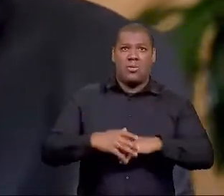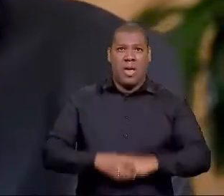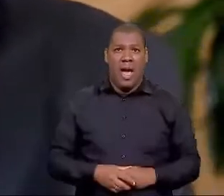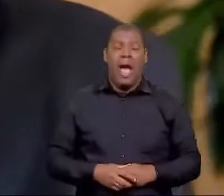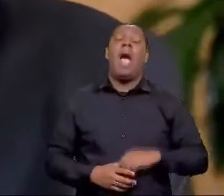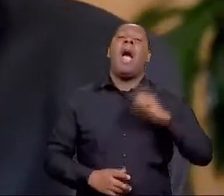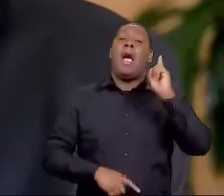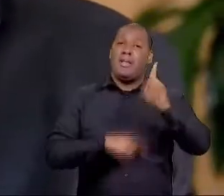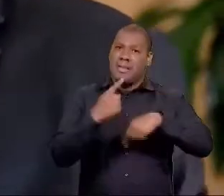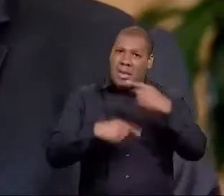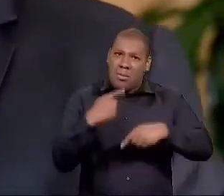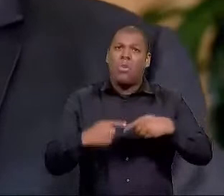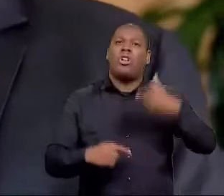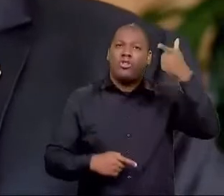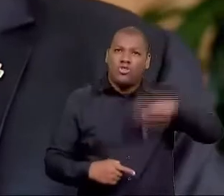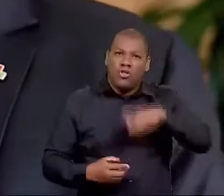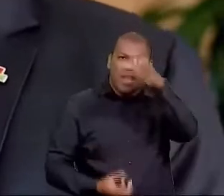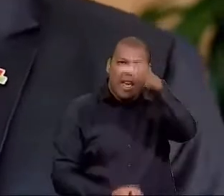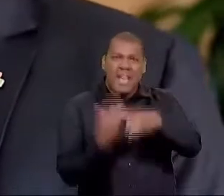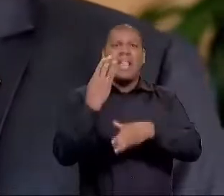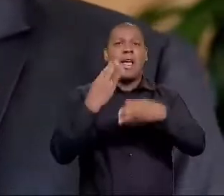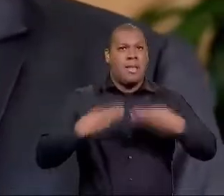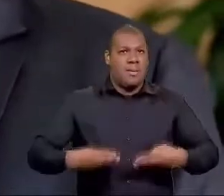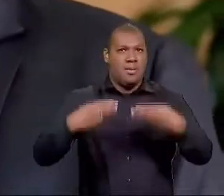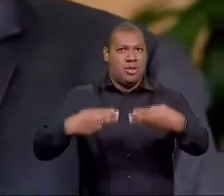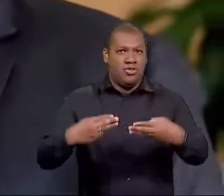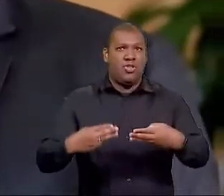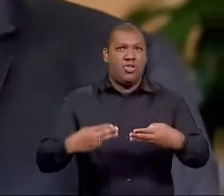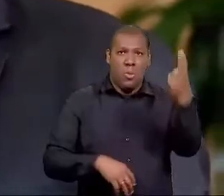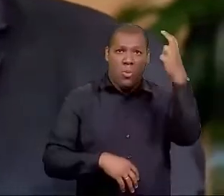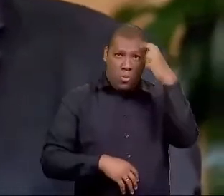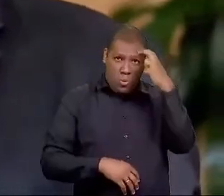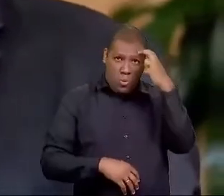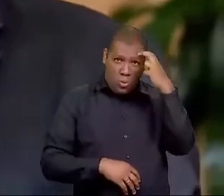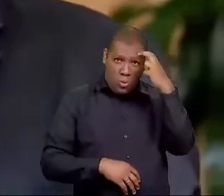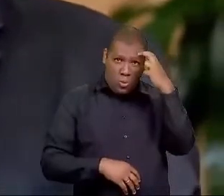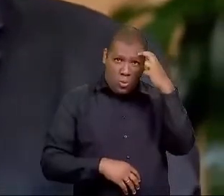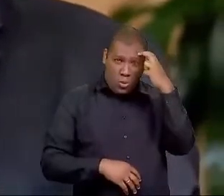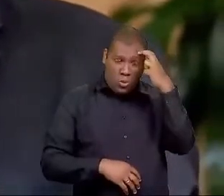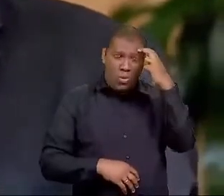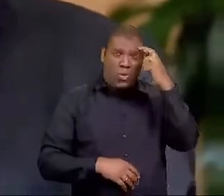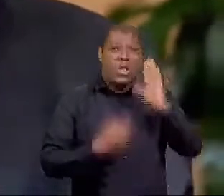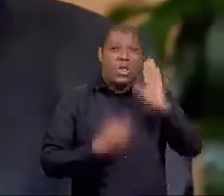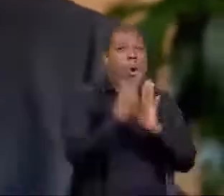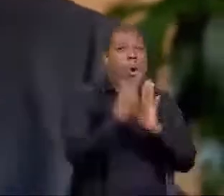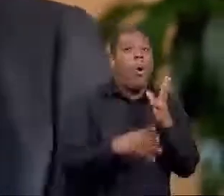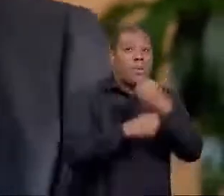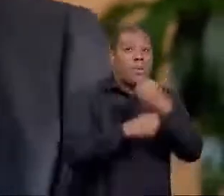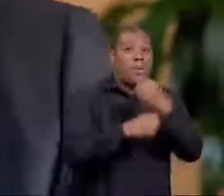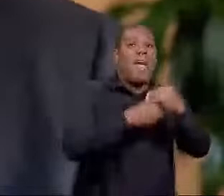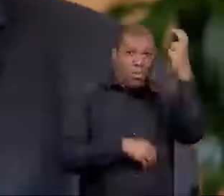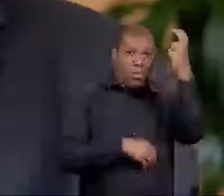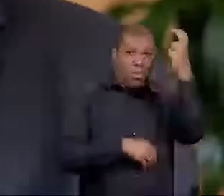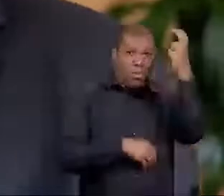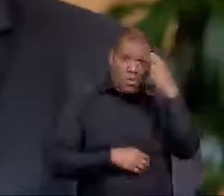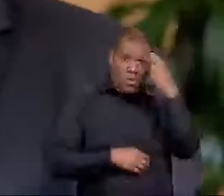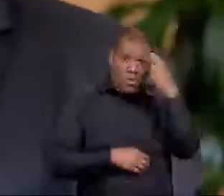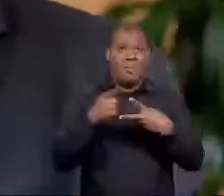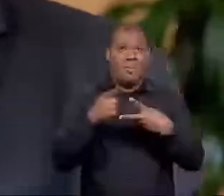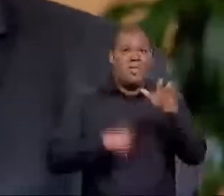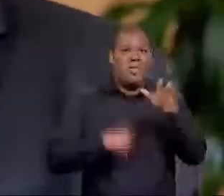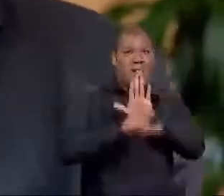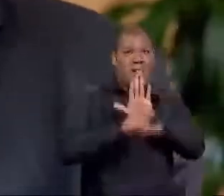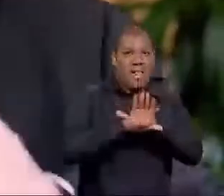de colocar dinheiro no orçamento, nós tivemos duas leis importantes. A Lei Paulo Gustavo, que é quase